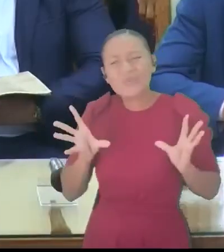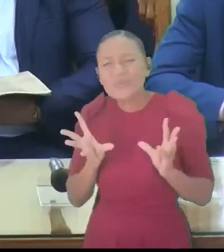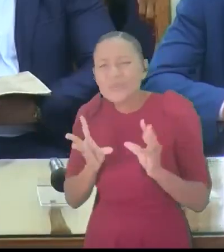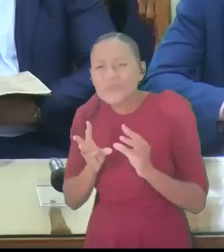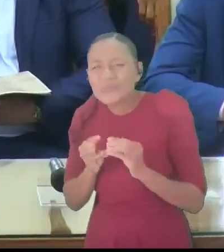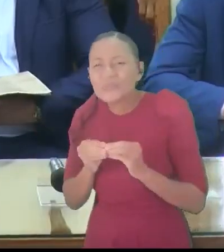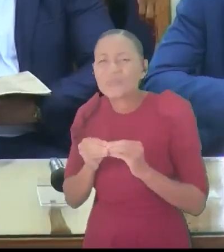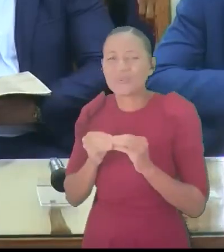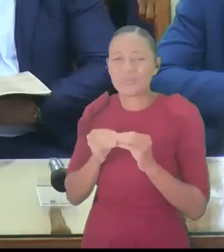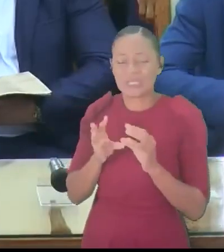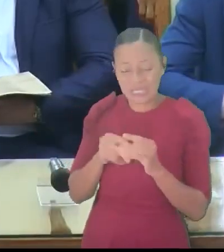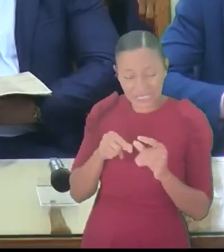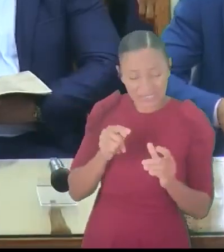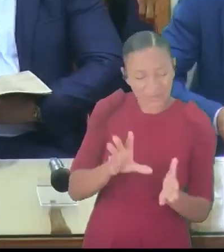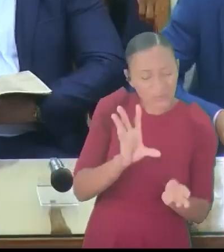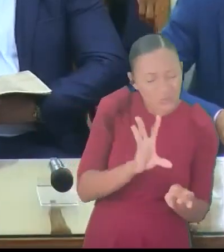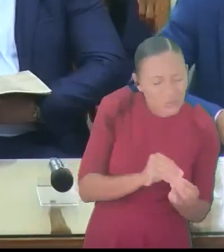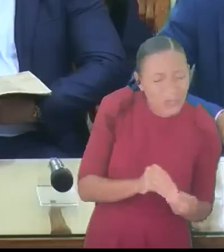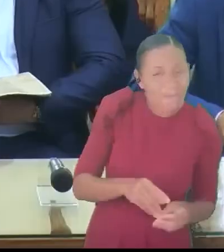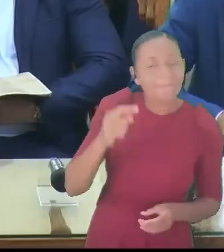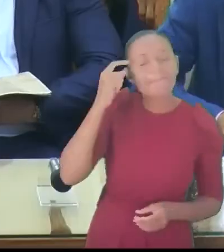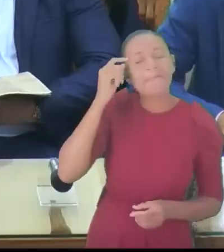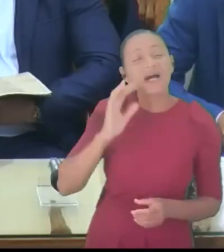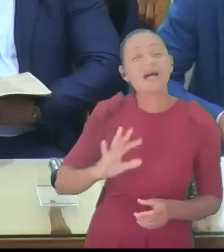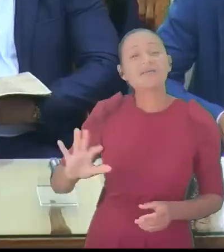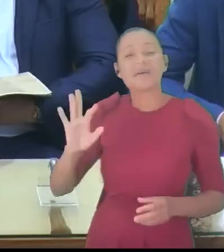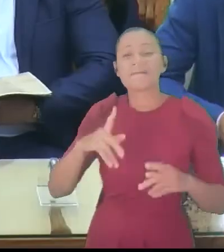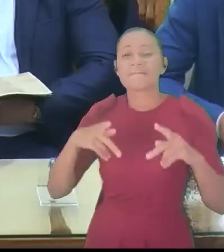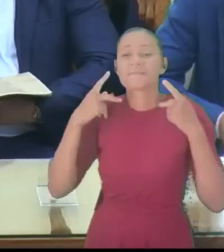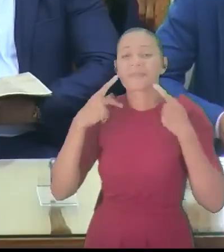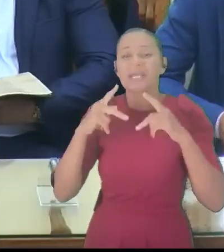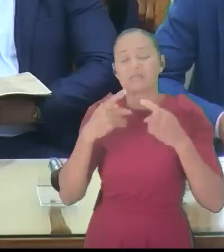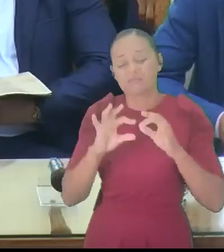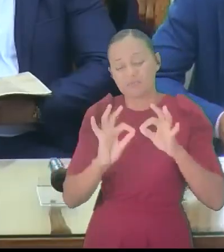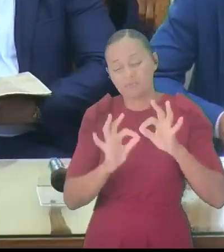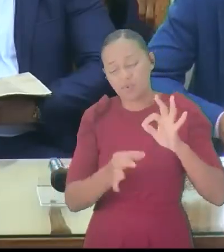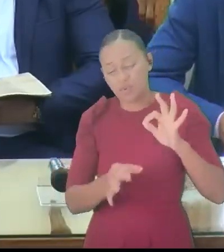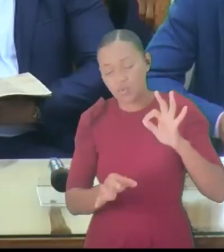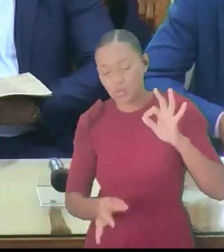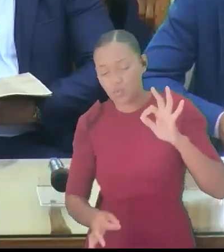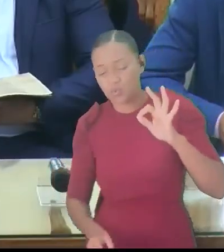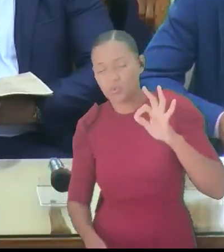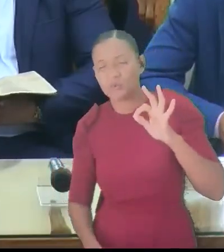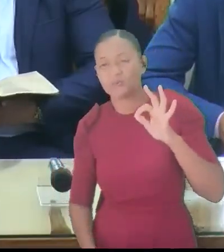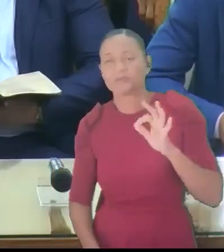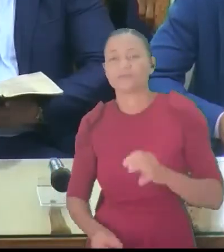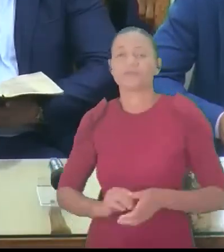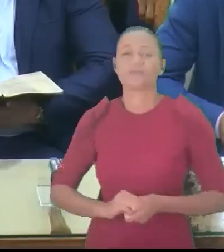resumo. Essa aqui é o resumo. Você imagina o sermão de Pedro.